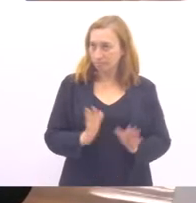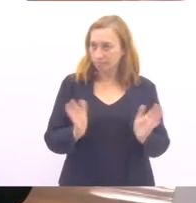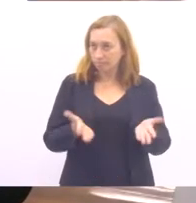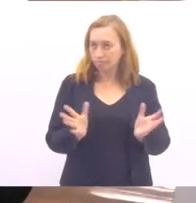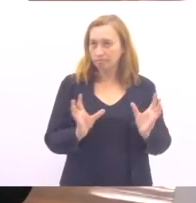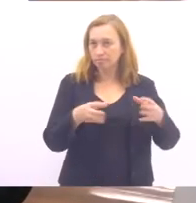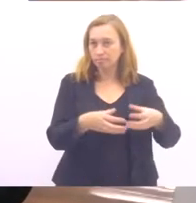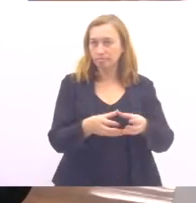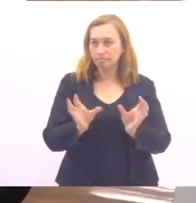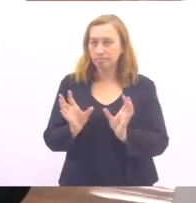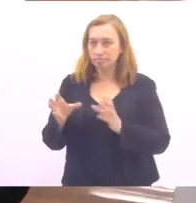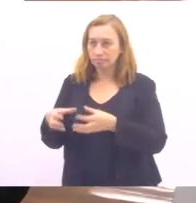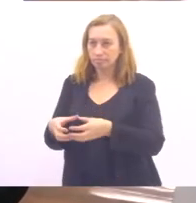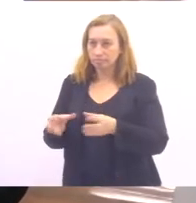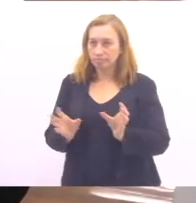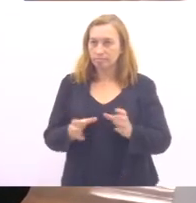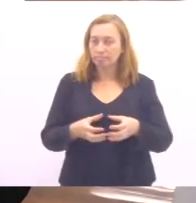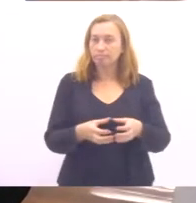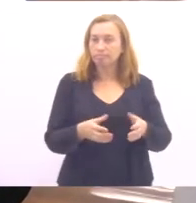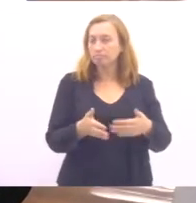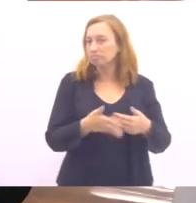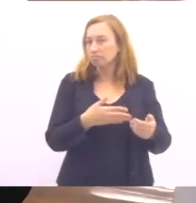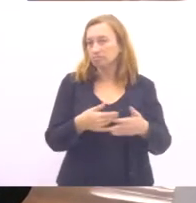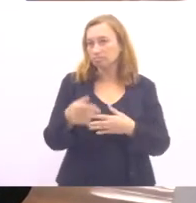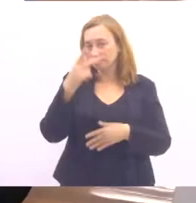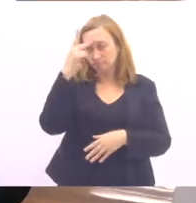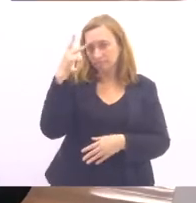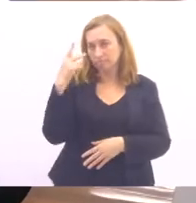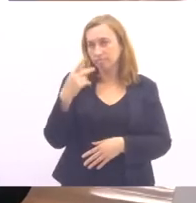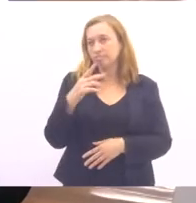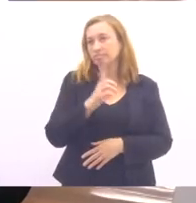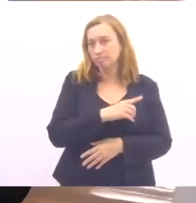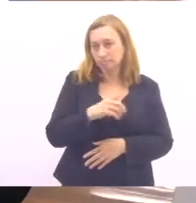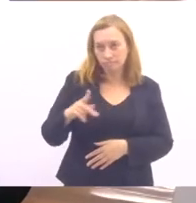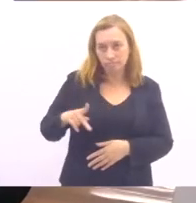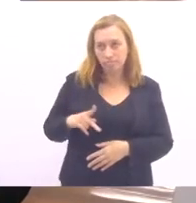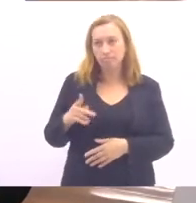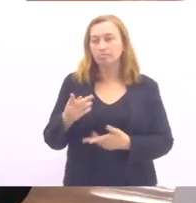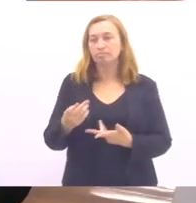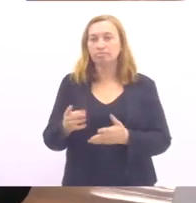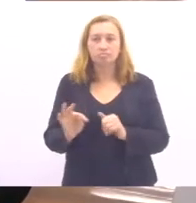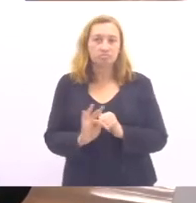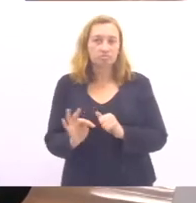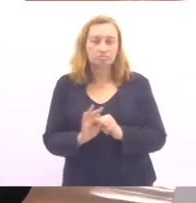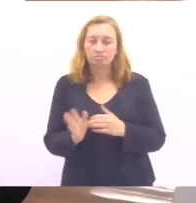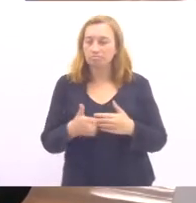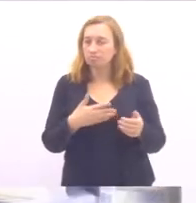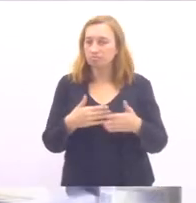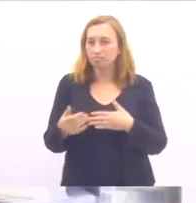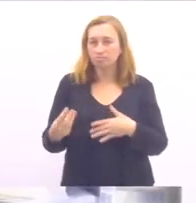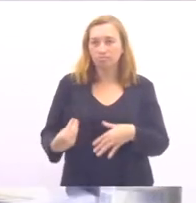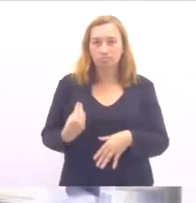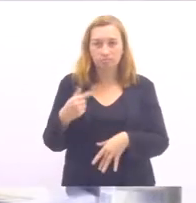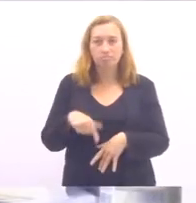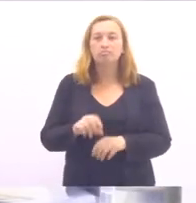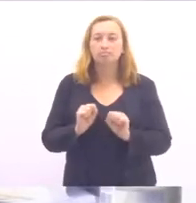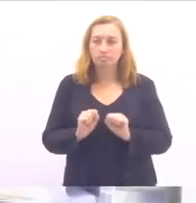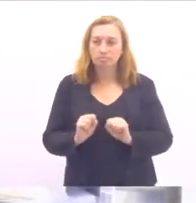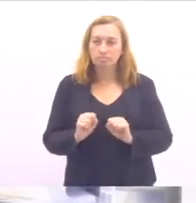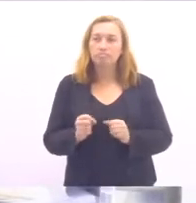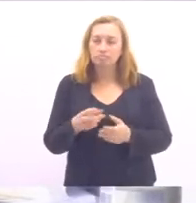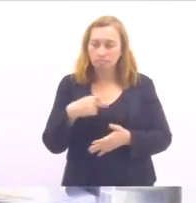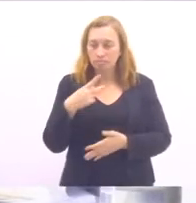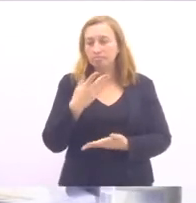cooperativas as perguntas. Cooperativas ou quem quiser, pode ser também. A defensoria, deputado, qualquer técnico que esteja aqui presente, pode se